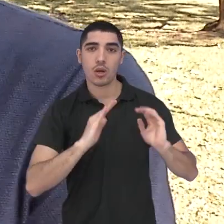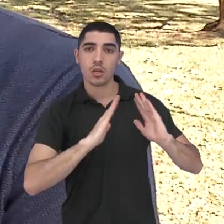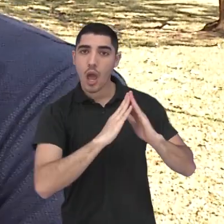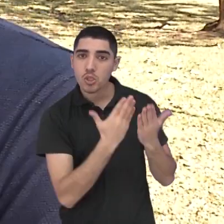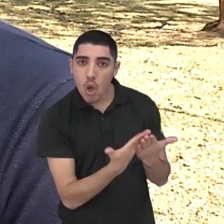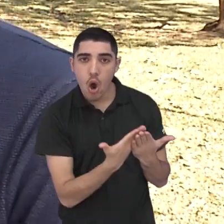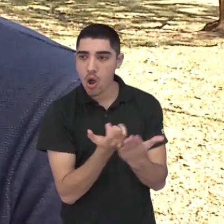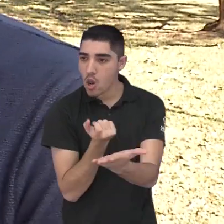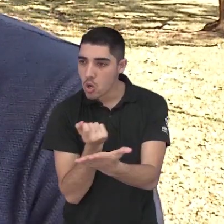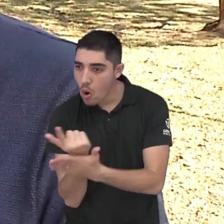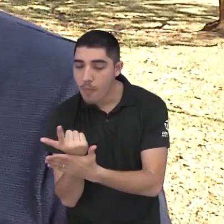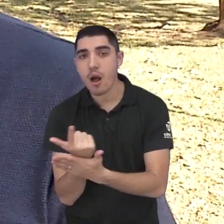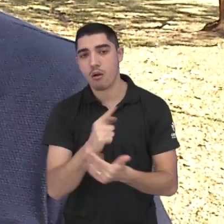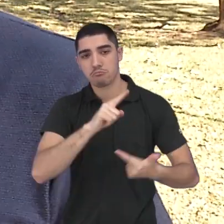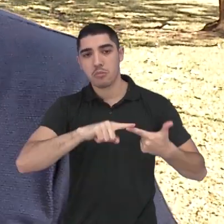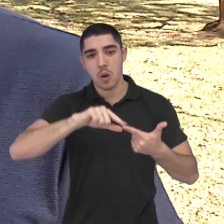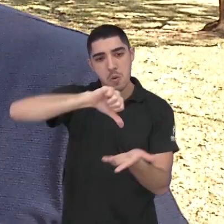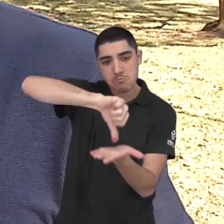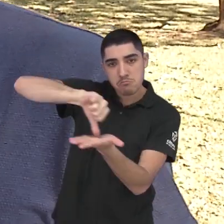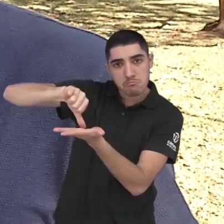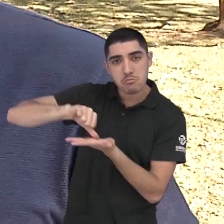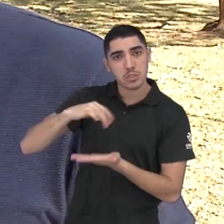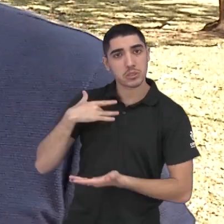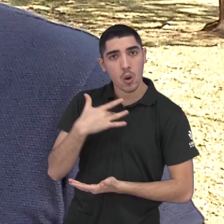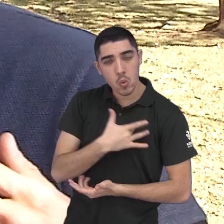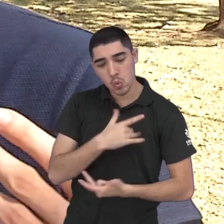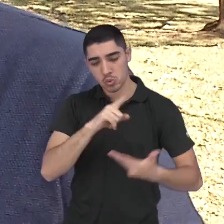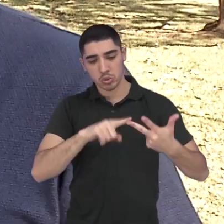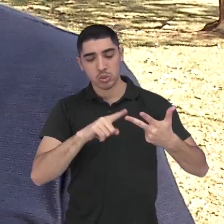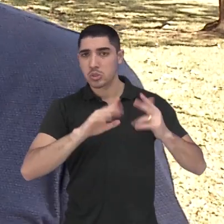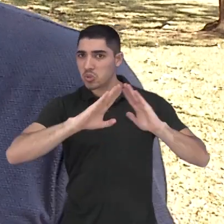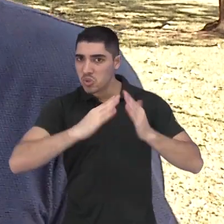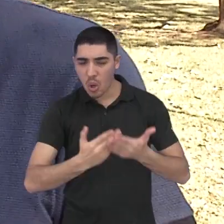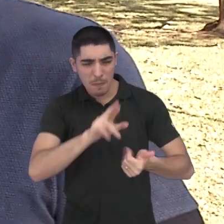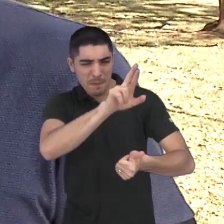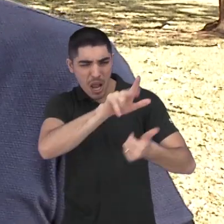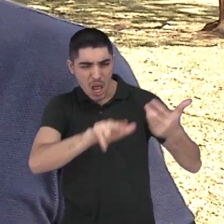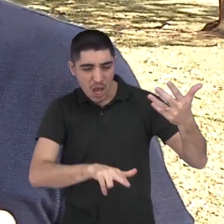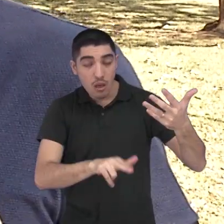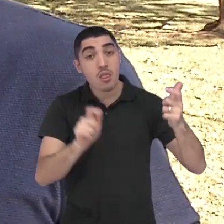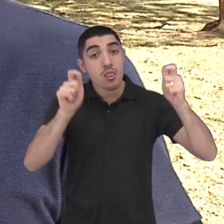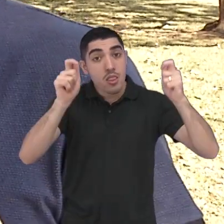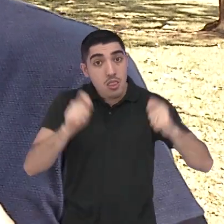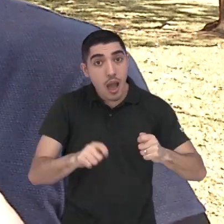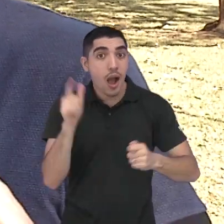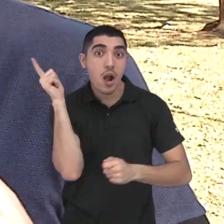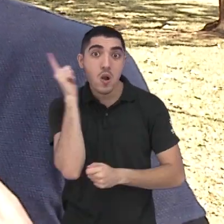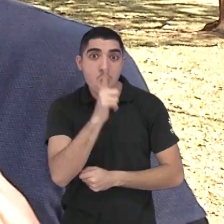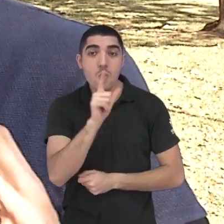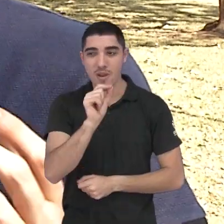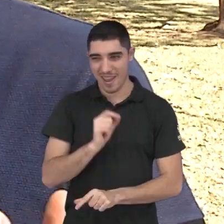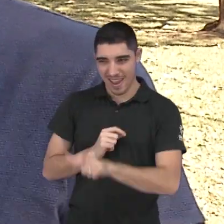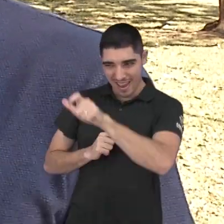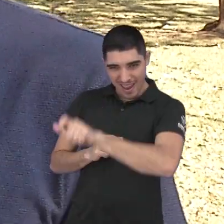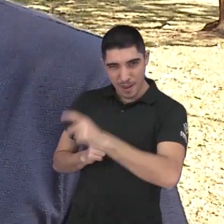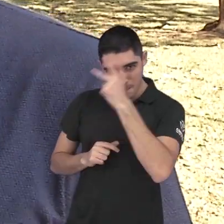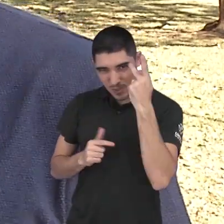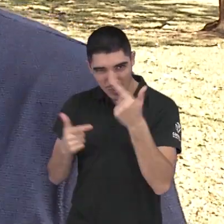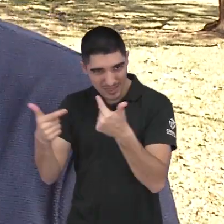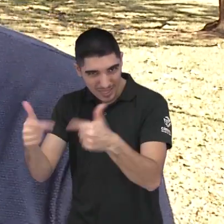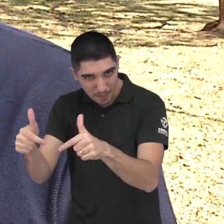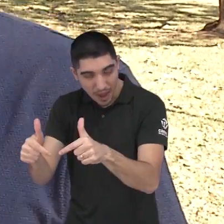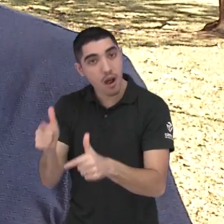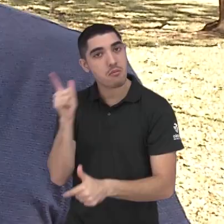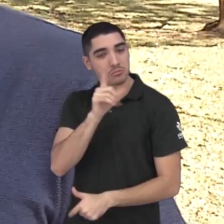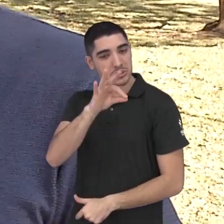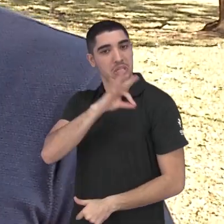eh por exemplo as merendas escolares para questão de UBS escolas então e você tem uma uma certa garantia de renda